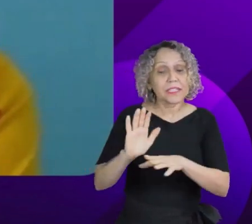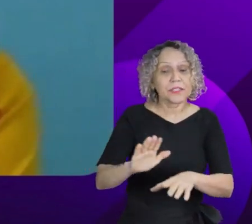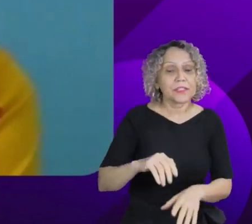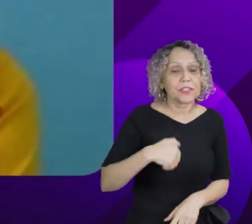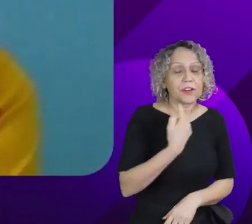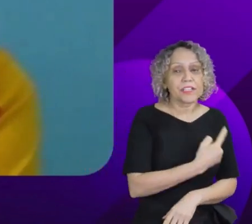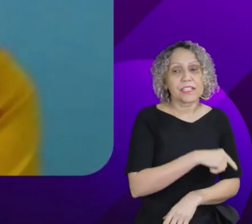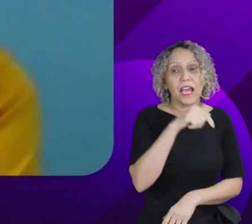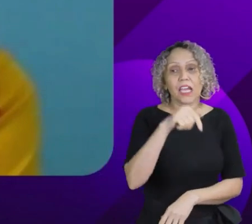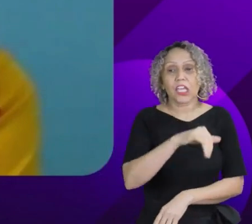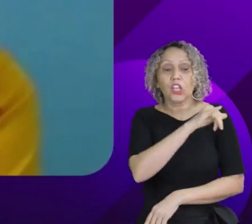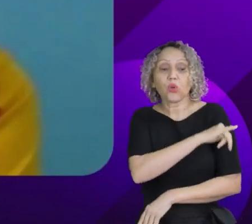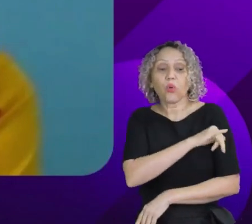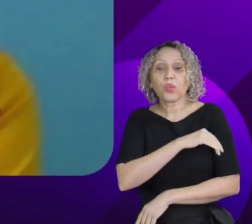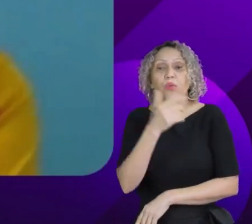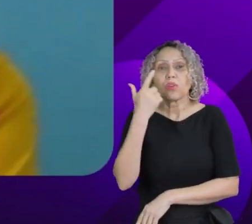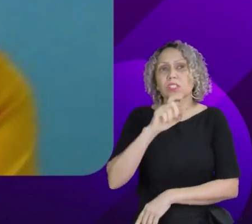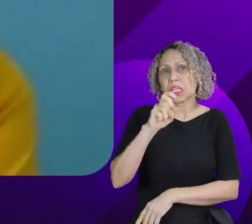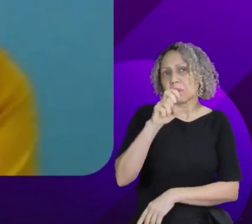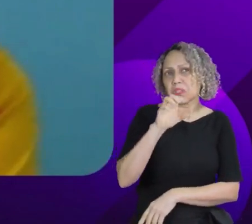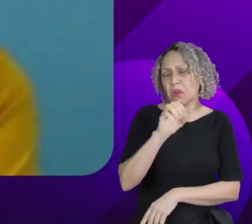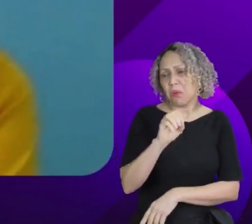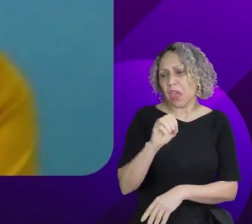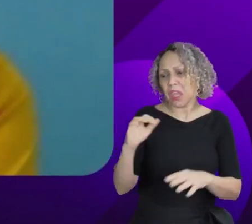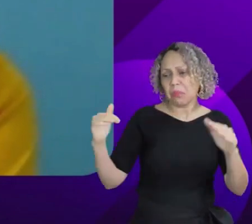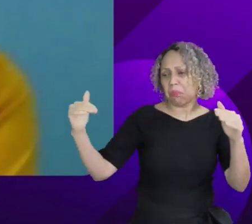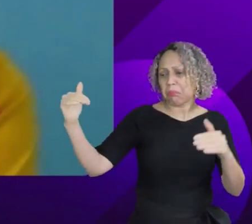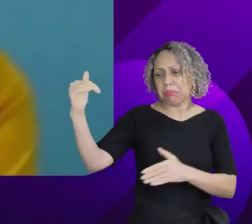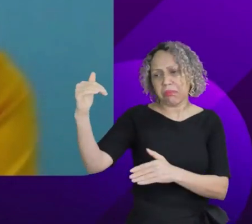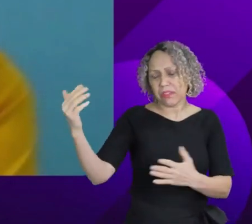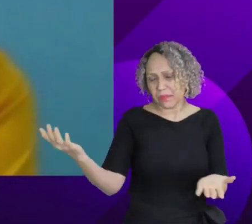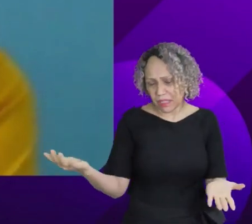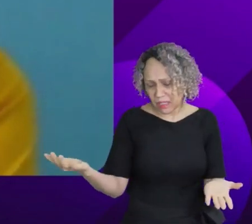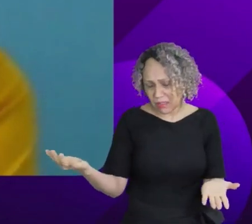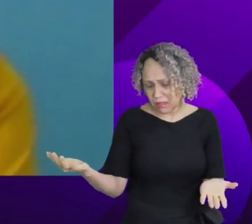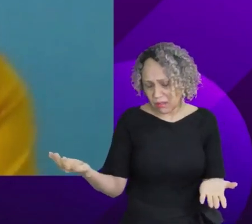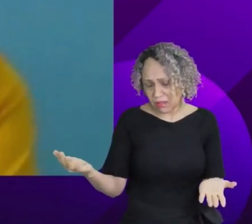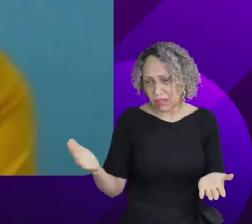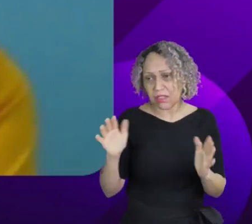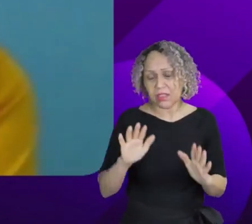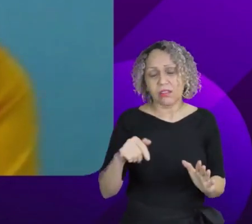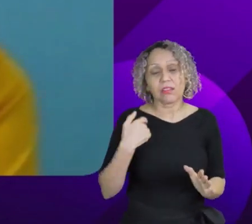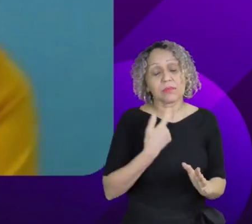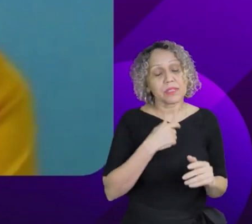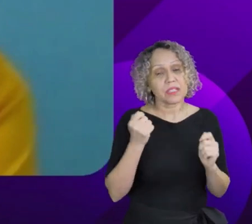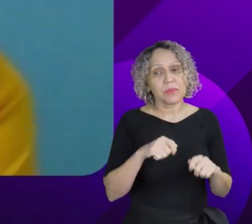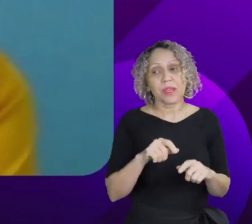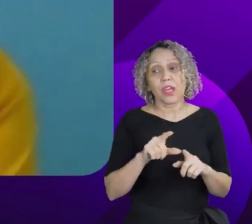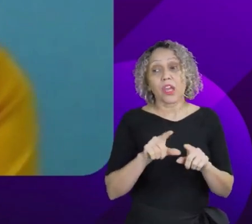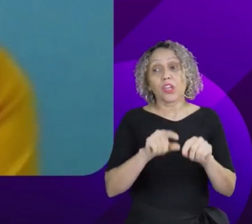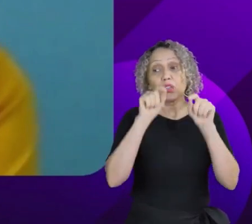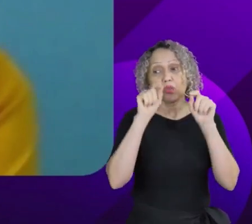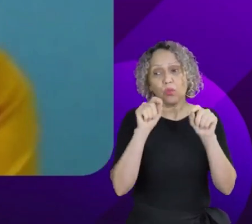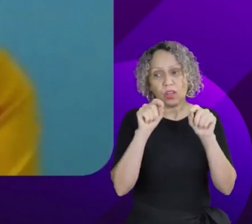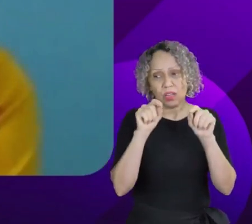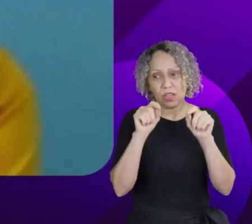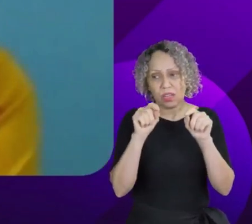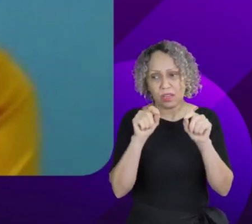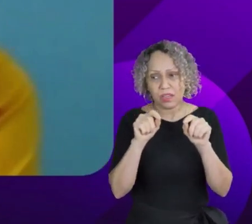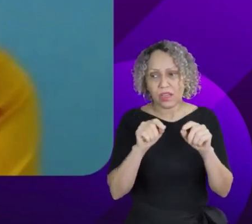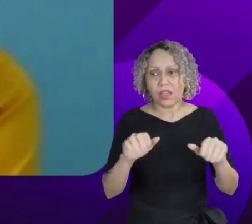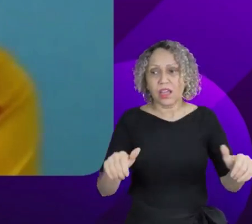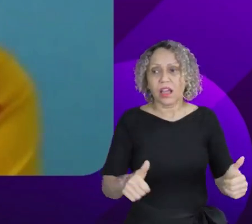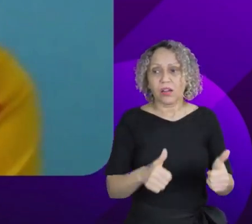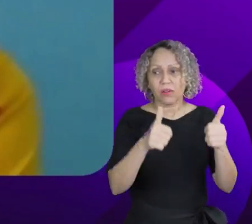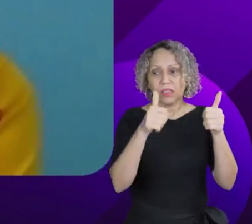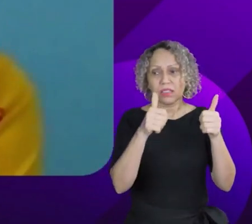construir casas de qualidade, escolhida e decidida o tamanho, o material, pelos homens e pelas mulheres que